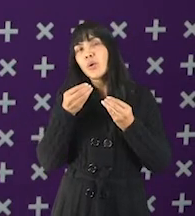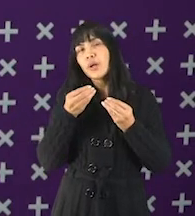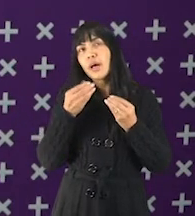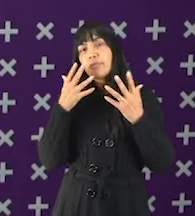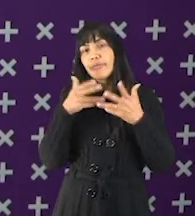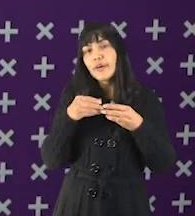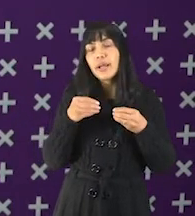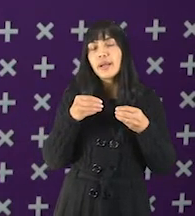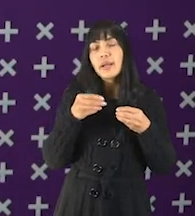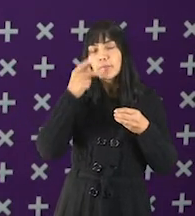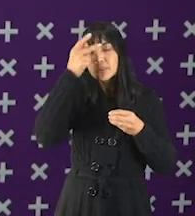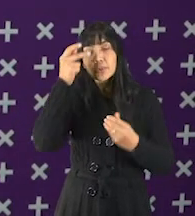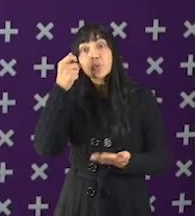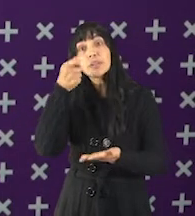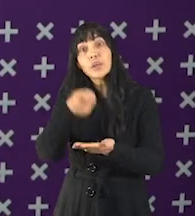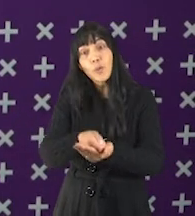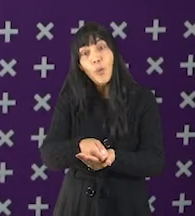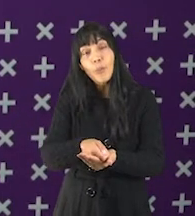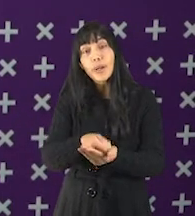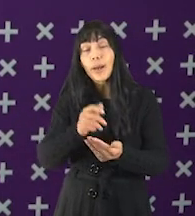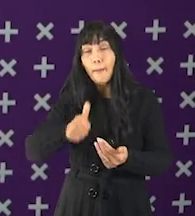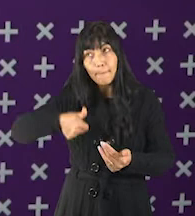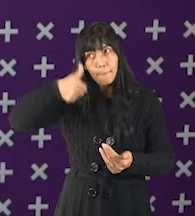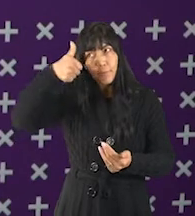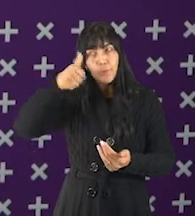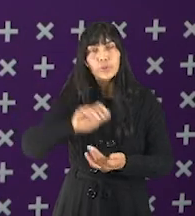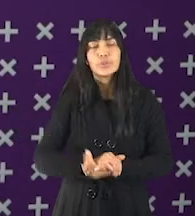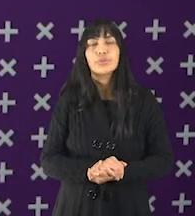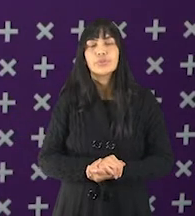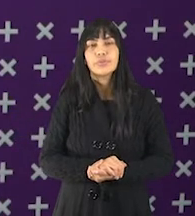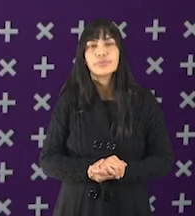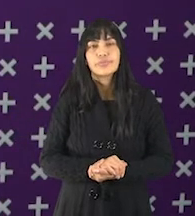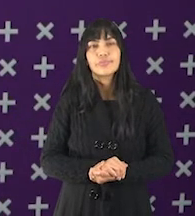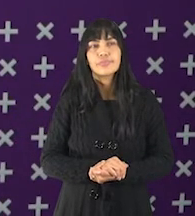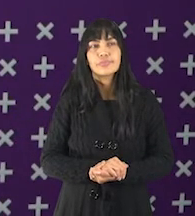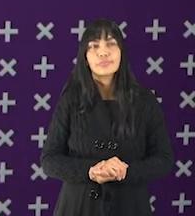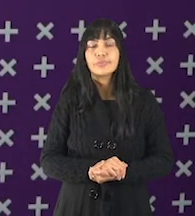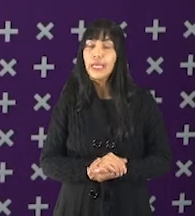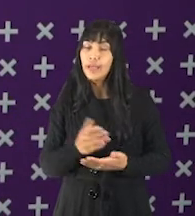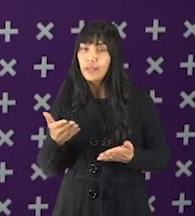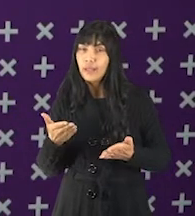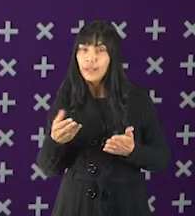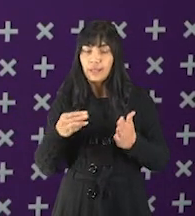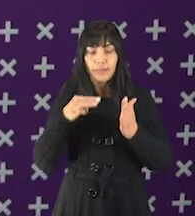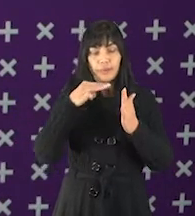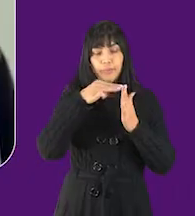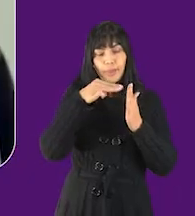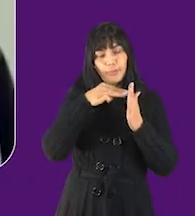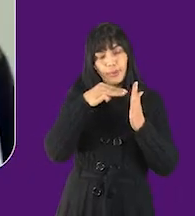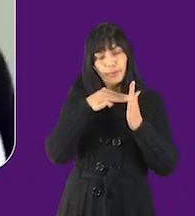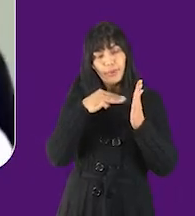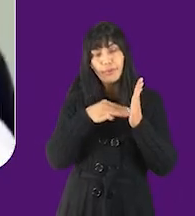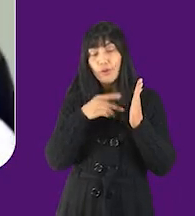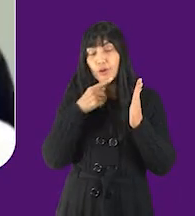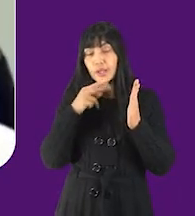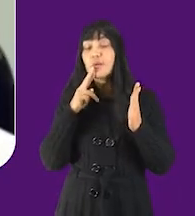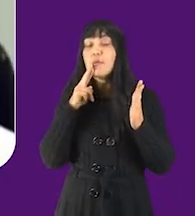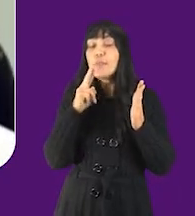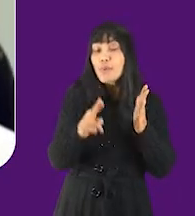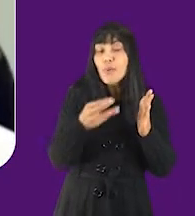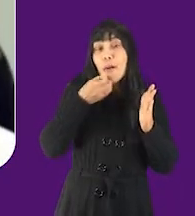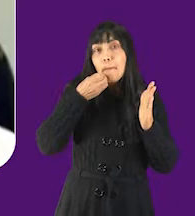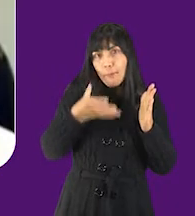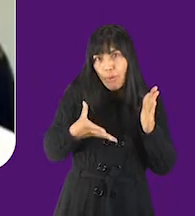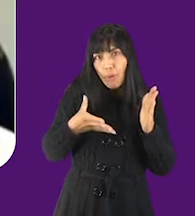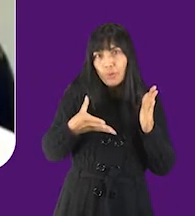gente o impacto para os clientes. Resultados positivos. Na medida que isso foi trazendo resultado ao longo